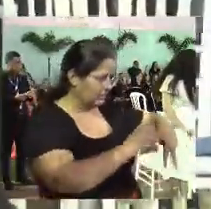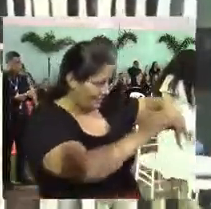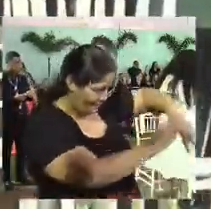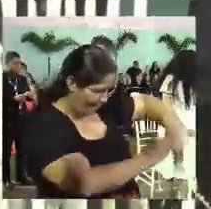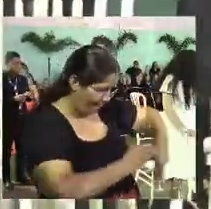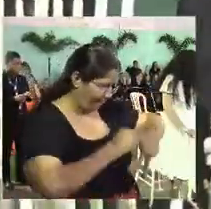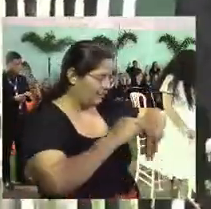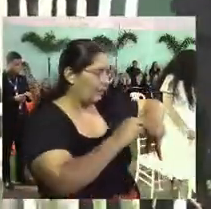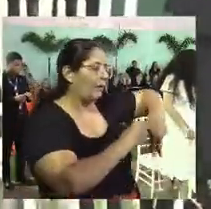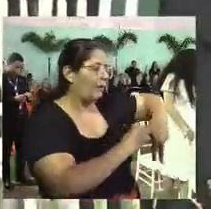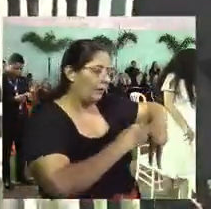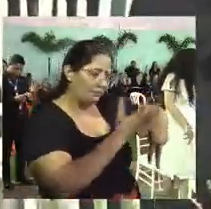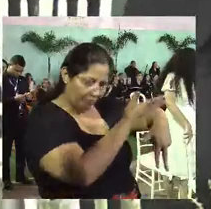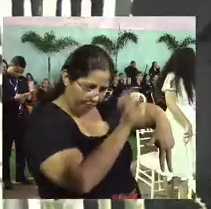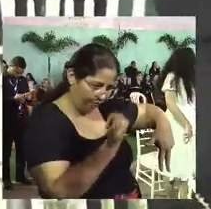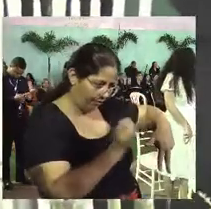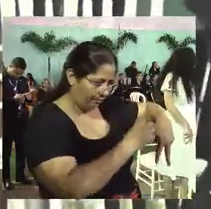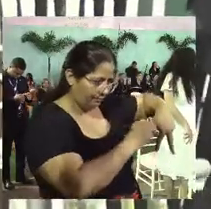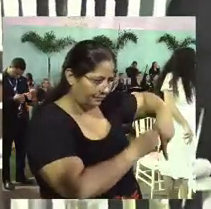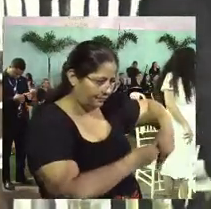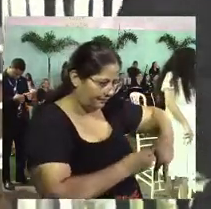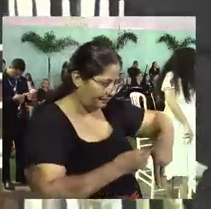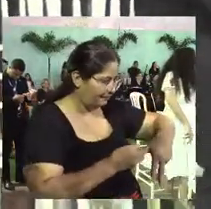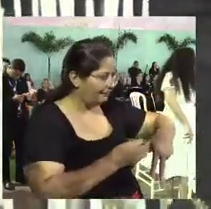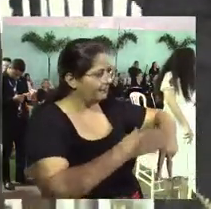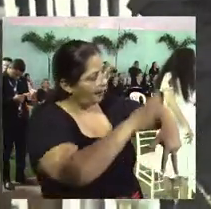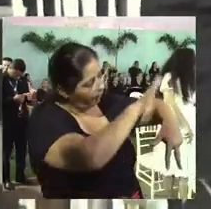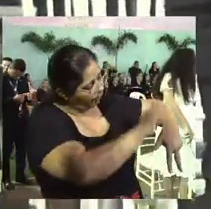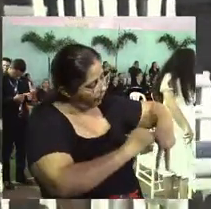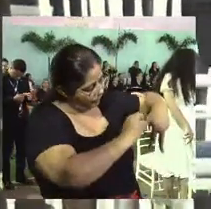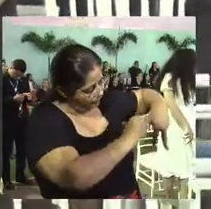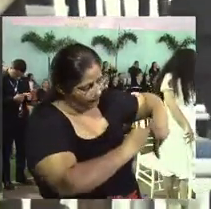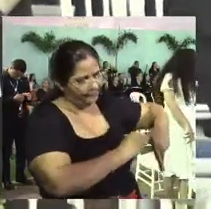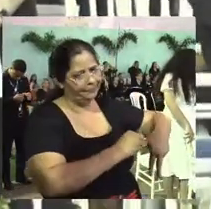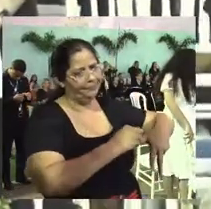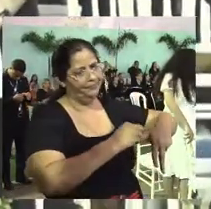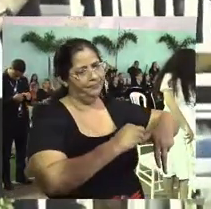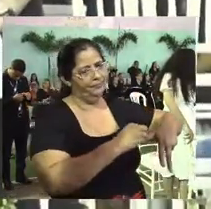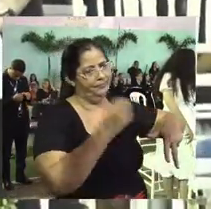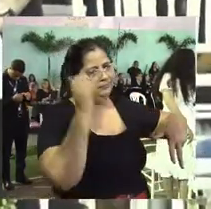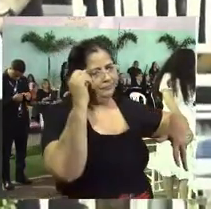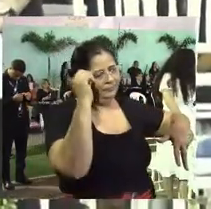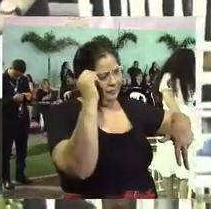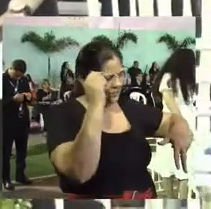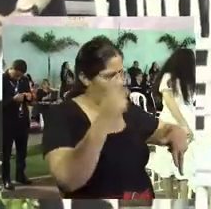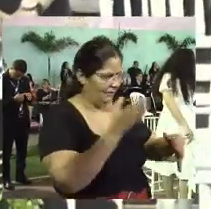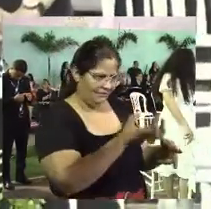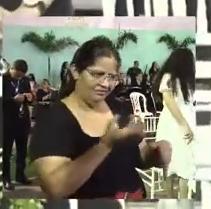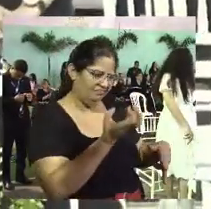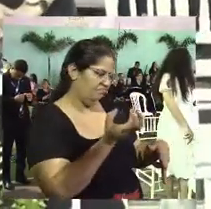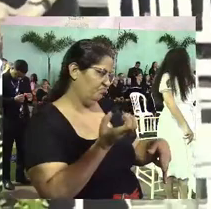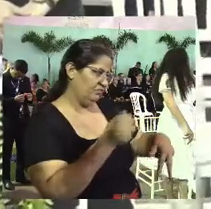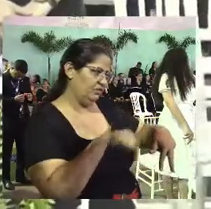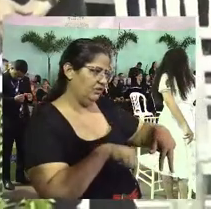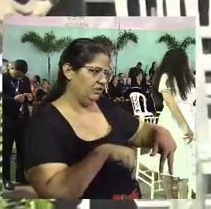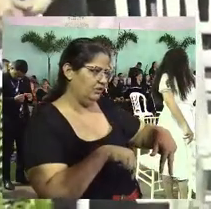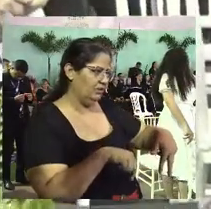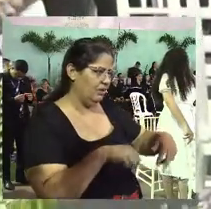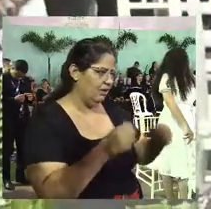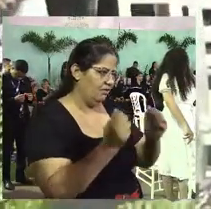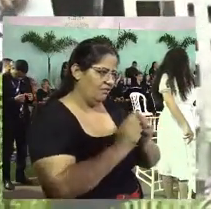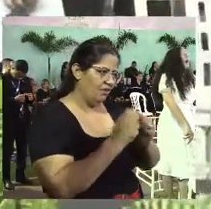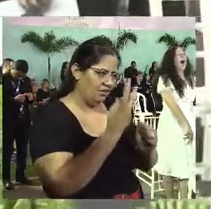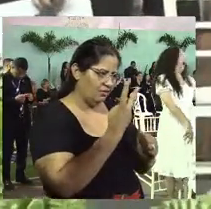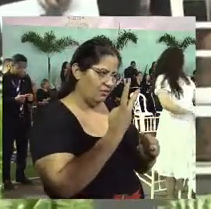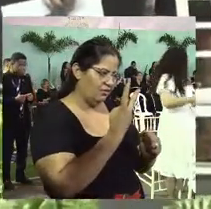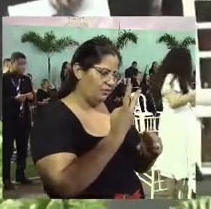você chamou para viva vamos para a Viva vamos vamos para lá ele emperrou que não vem por isso que a bíblia manda de dois